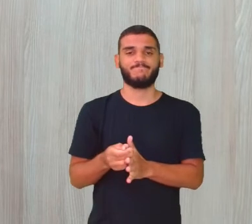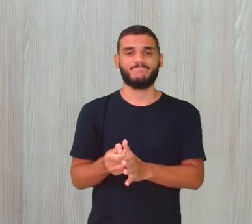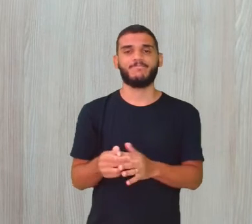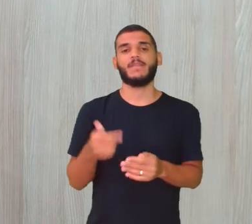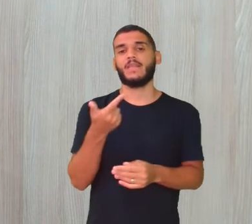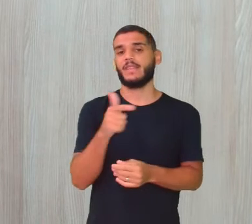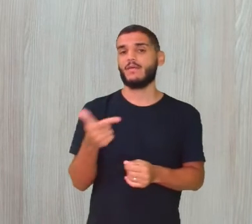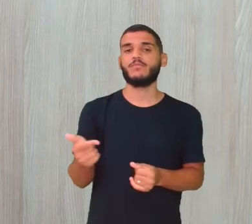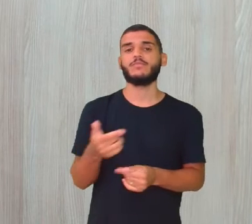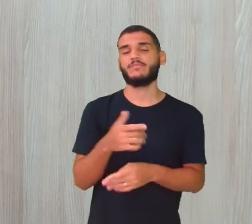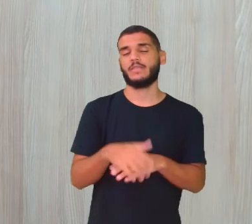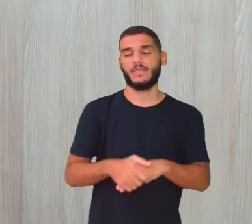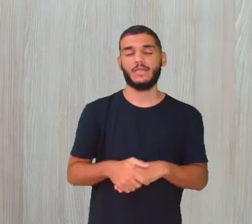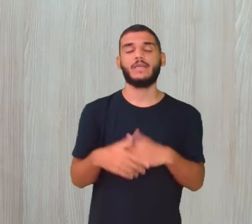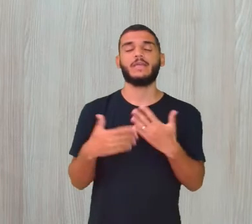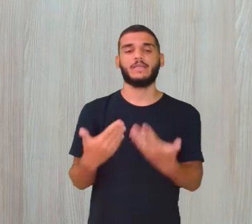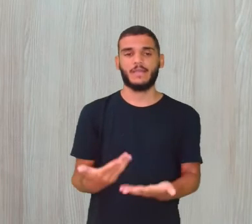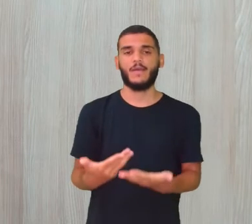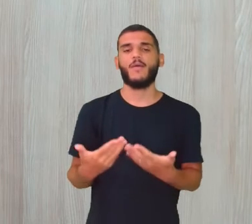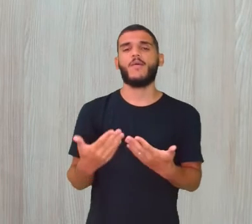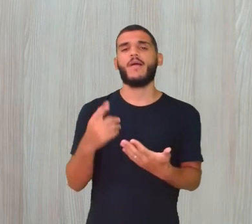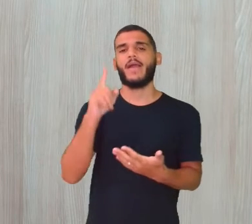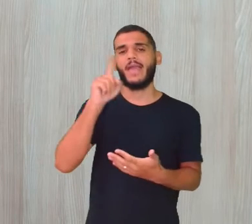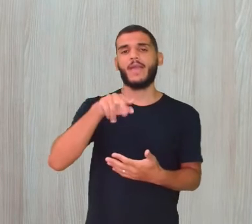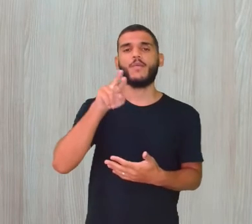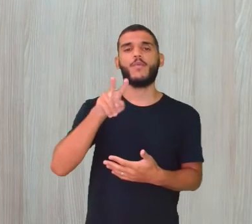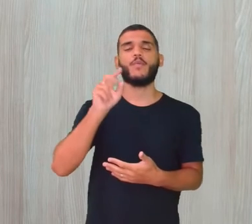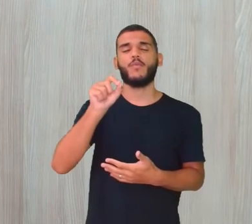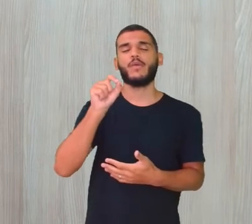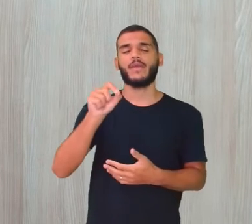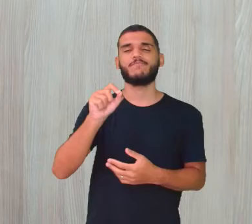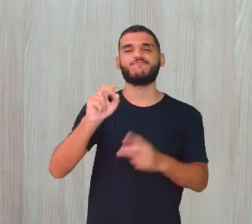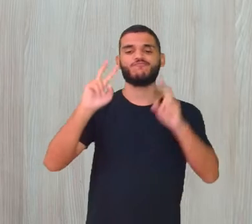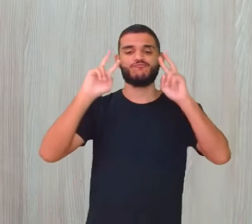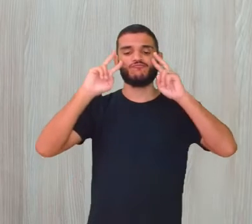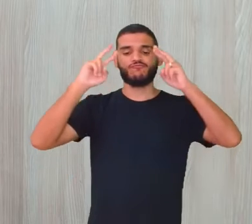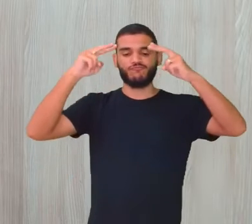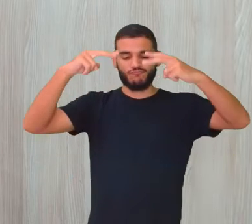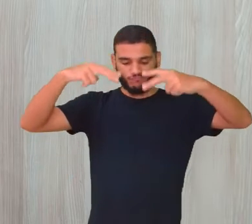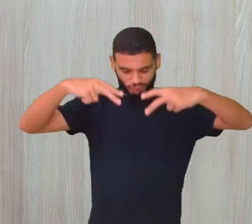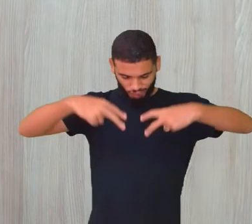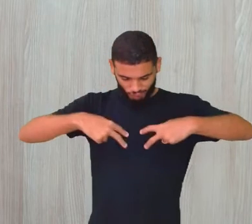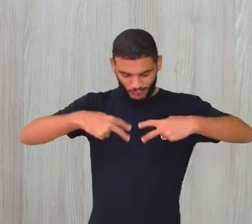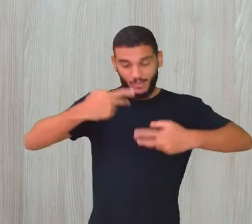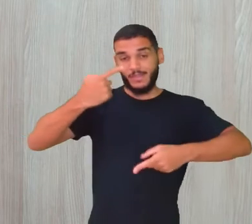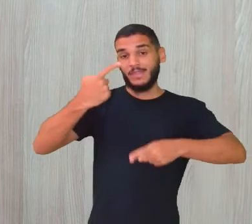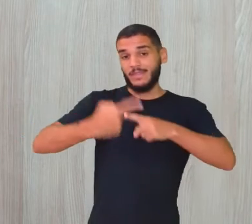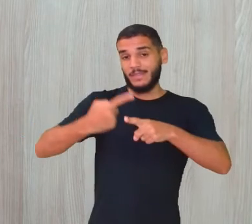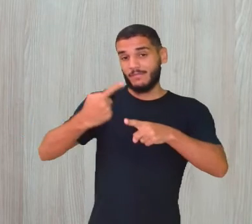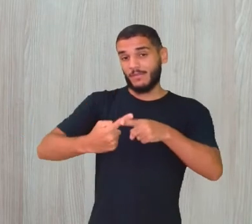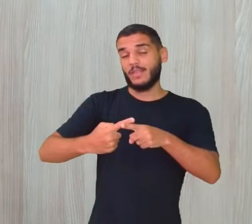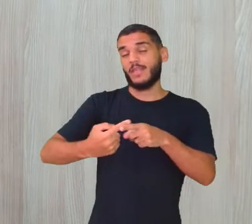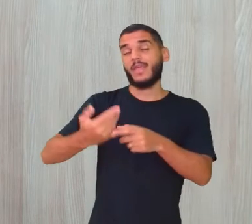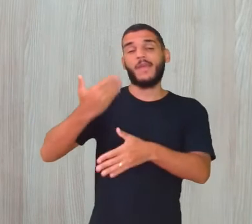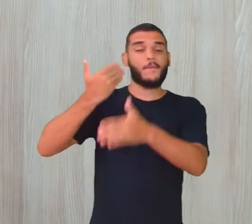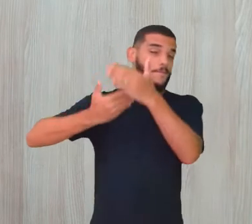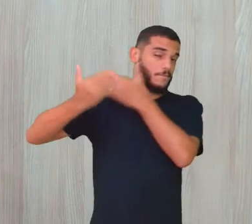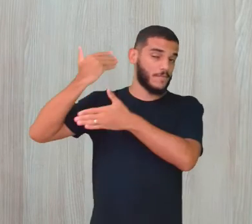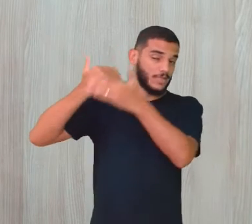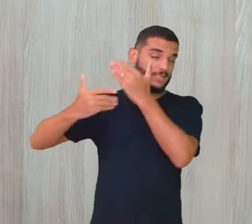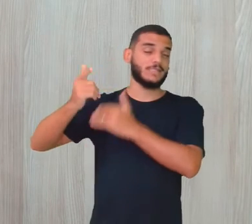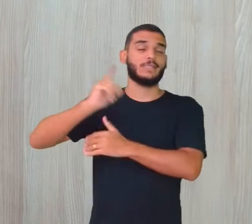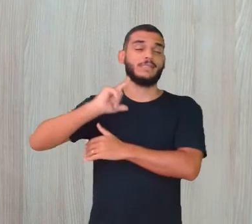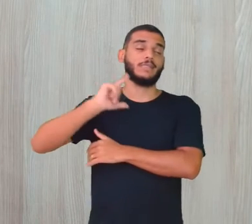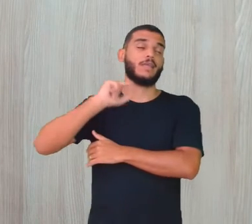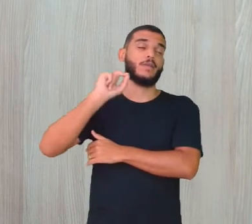é justamente, né, esse olhar mais cuidadoso, né, para a nossa história mesmo, né, que Claro. por